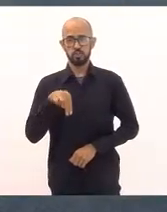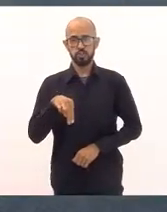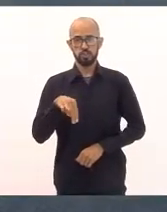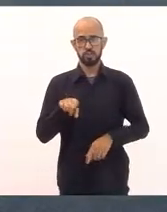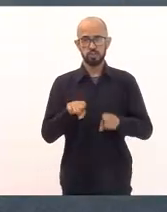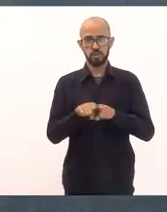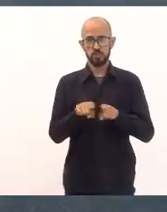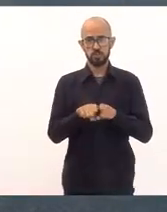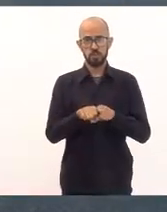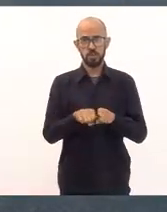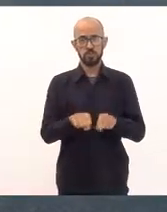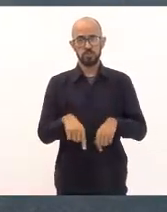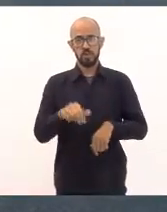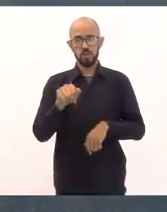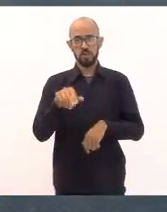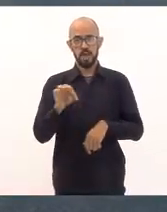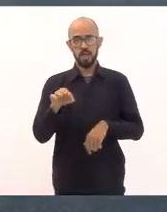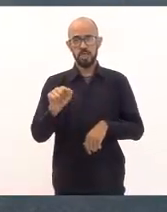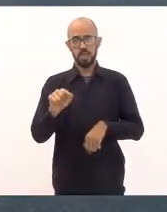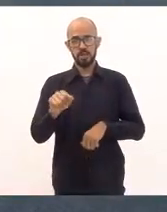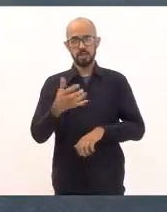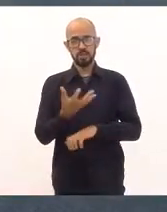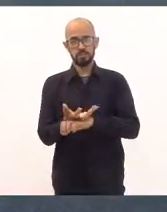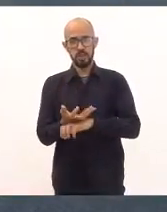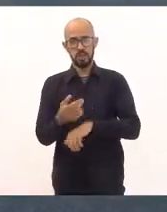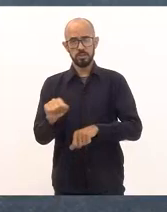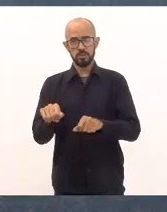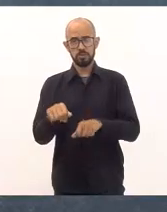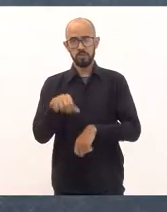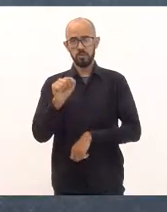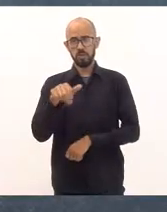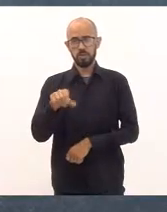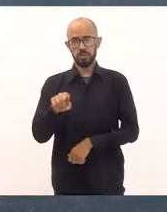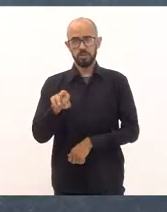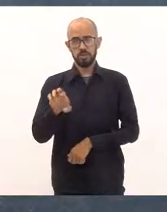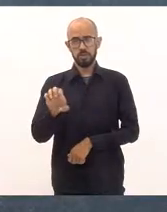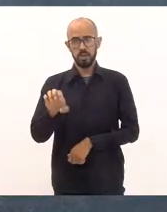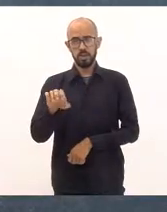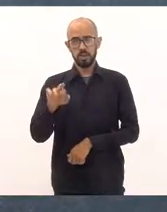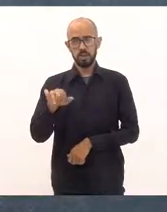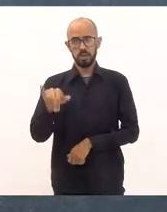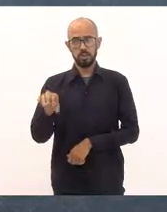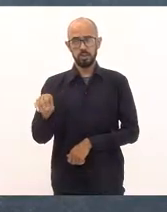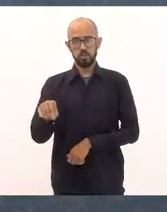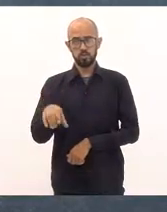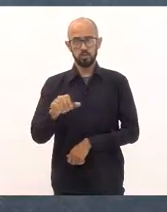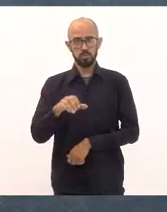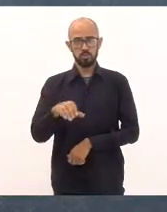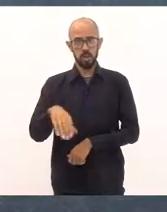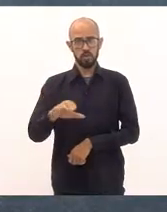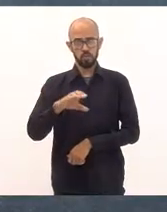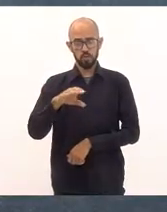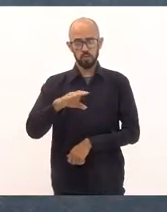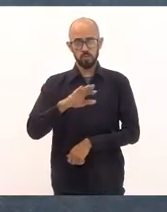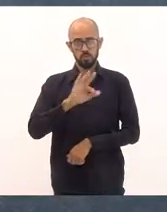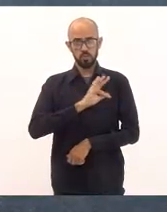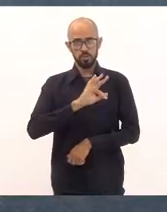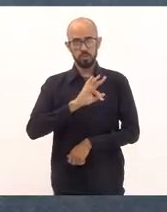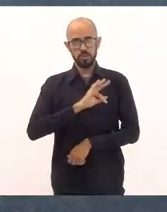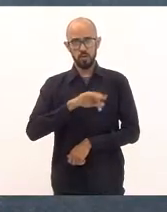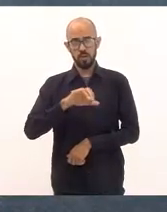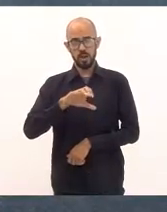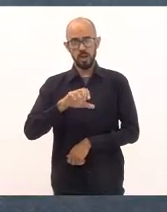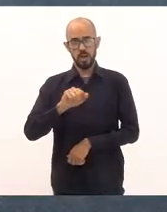para o SOS Bombeiros, para o André Rios, para o Coronel Cajueiro e, em particular, para o senhor